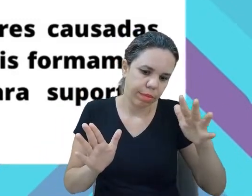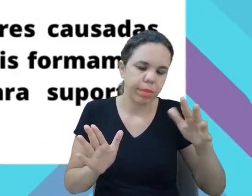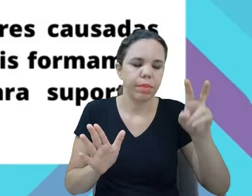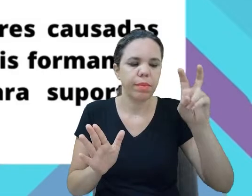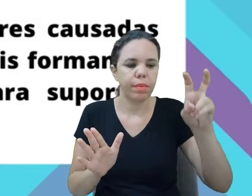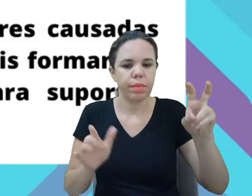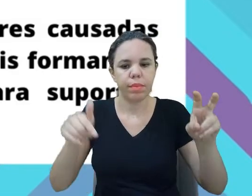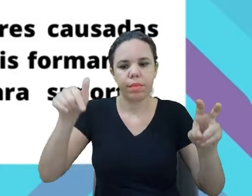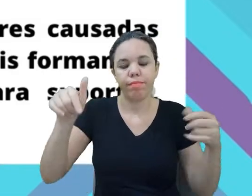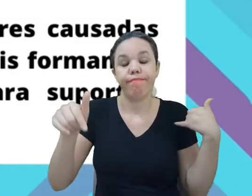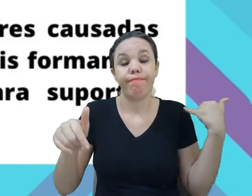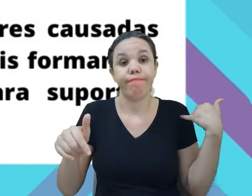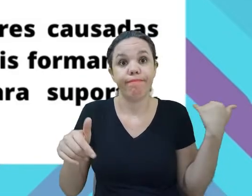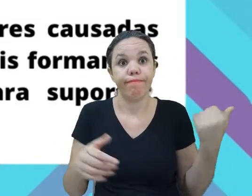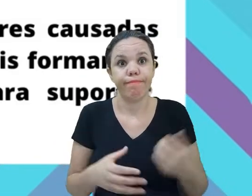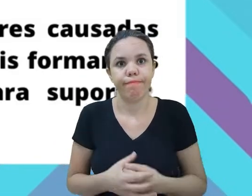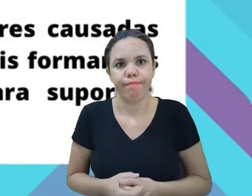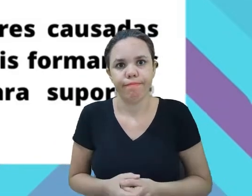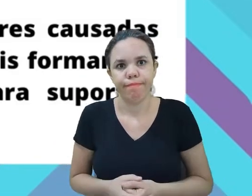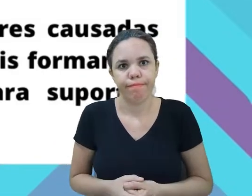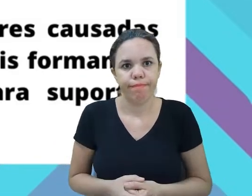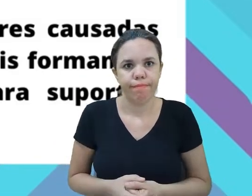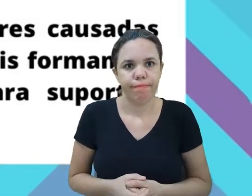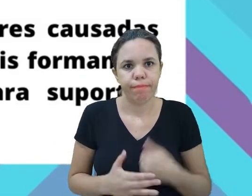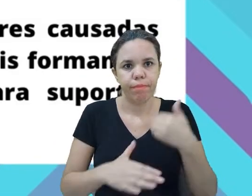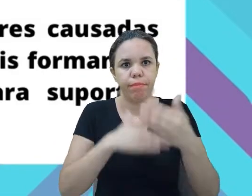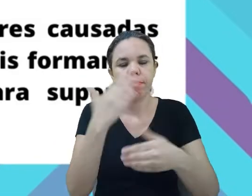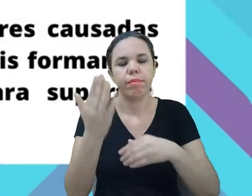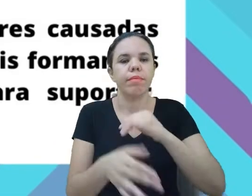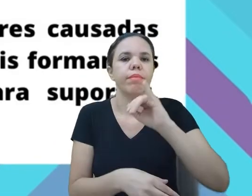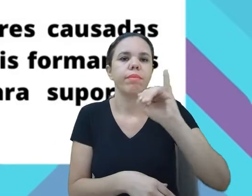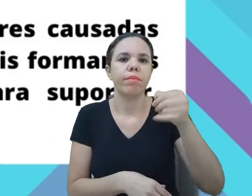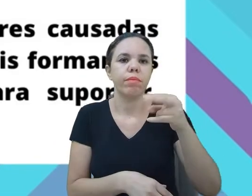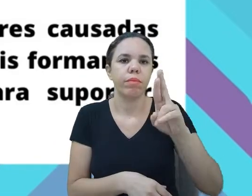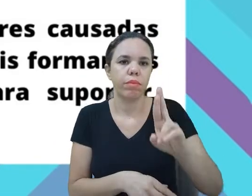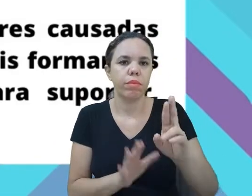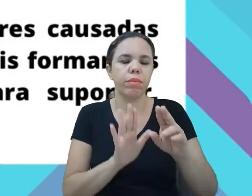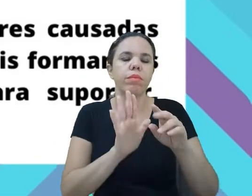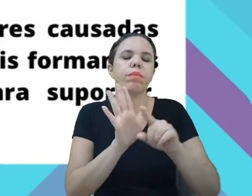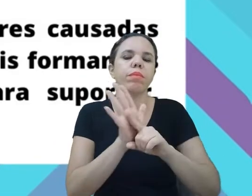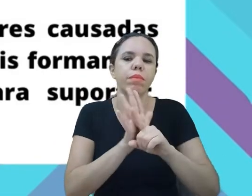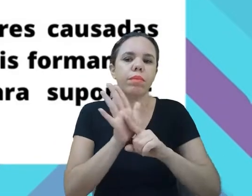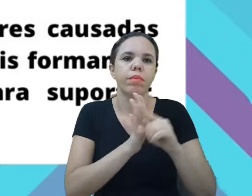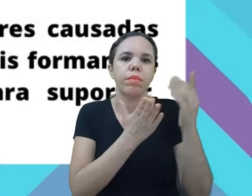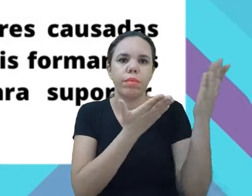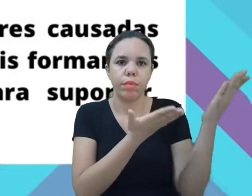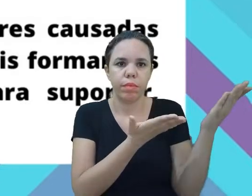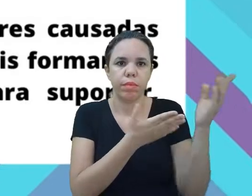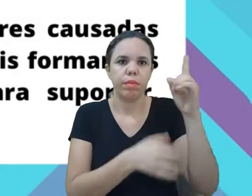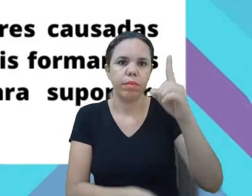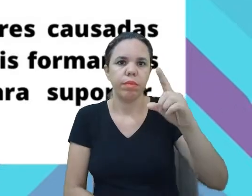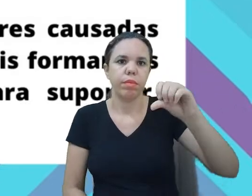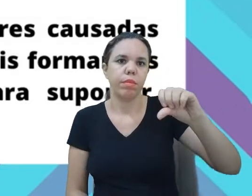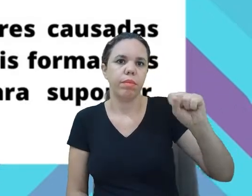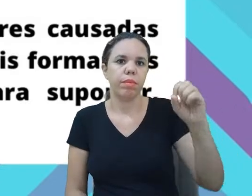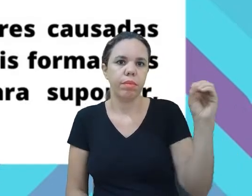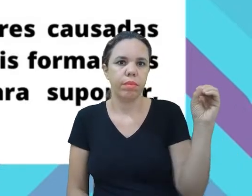mais ou menos 5 a 7 anos de idade. Conforme Júnior, amparado por Lowen,